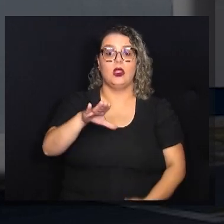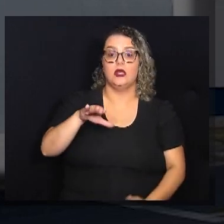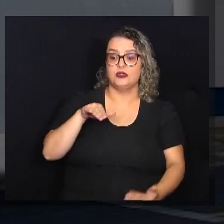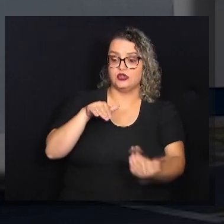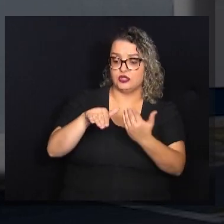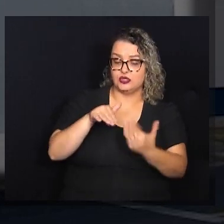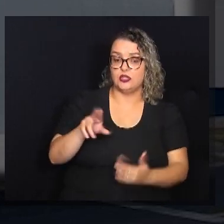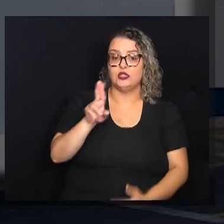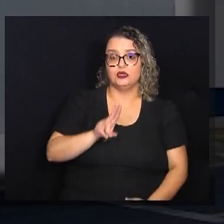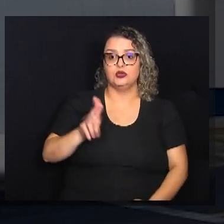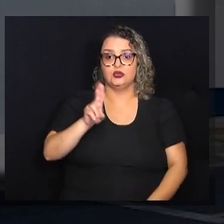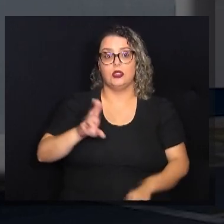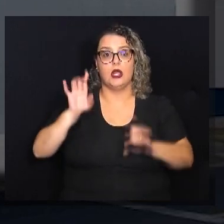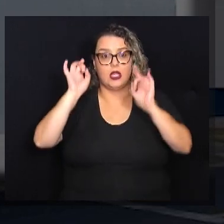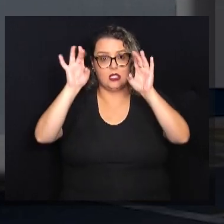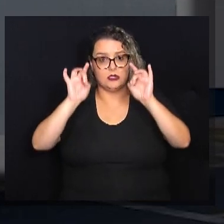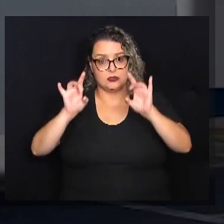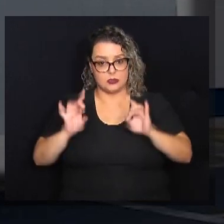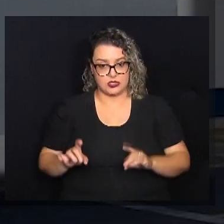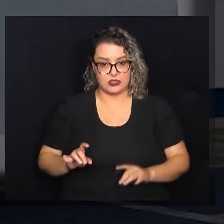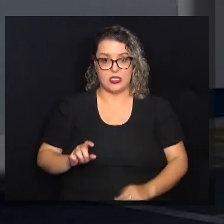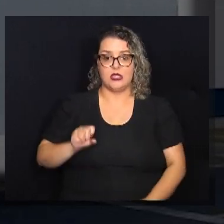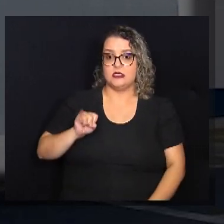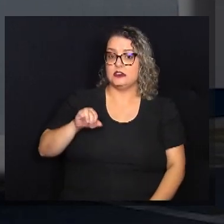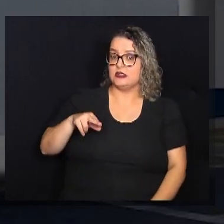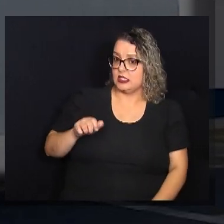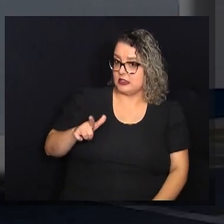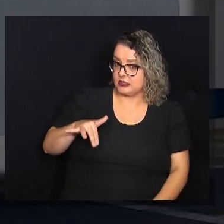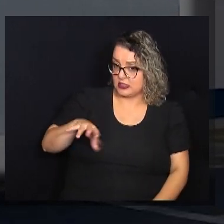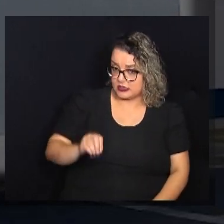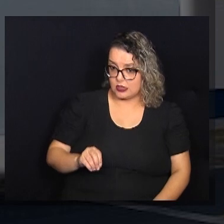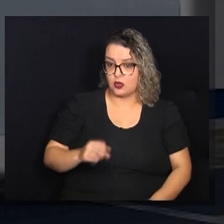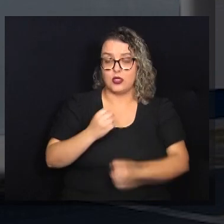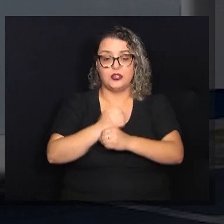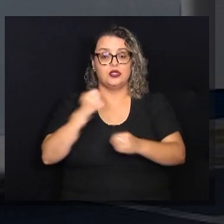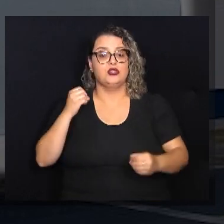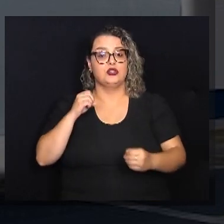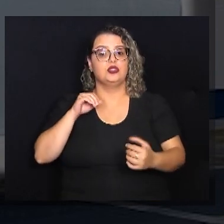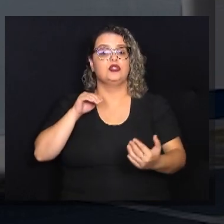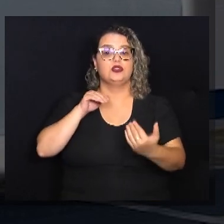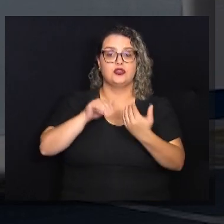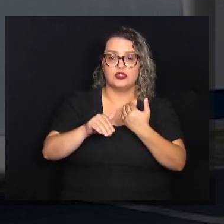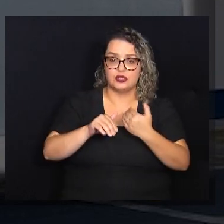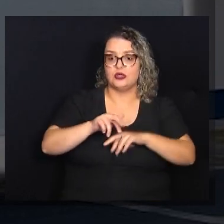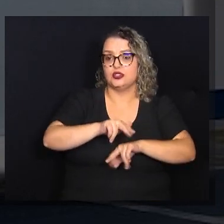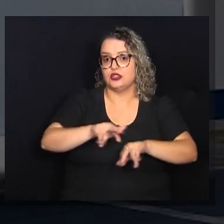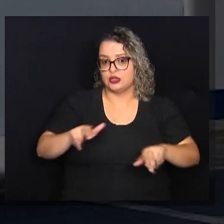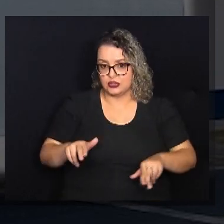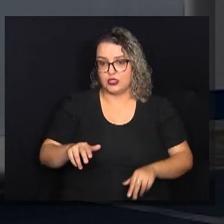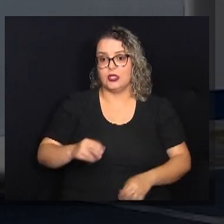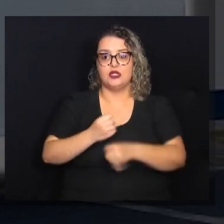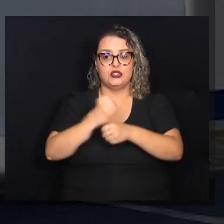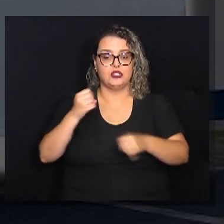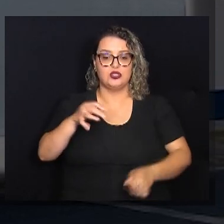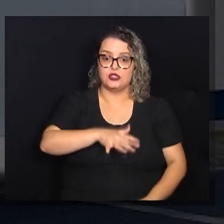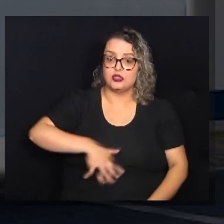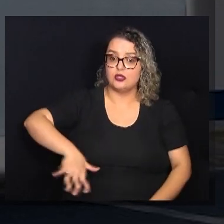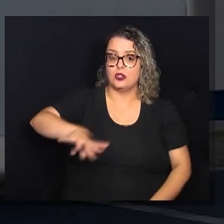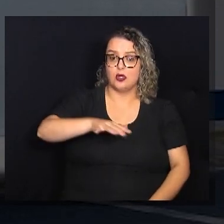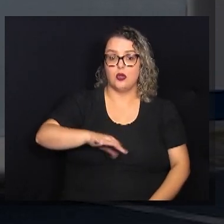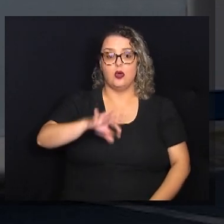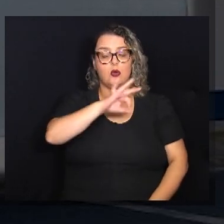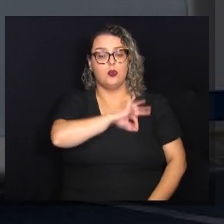O objetivo da audiência foi apresentar e discutir o relatório trimestral de prestação de contas, da arrecadação